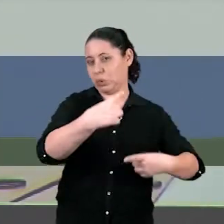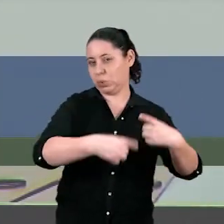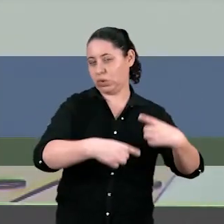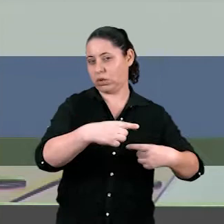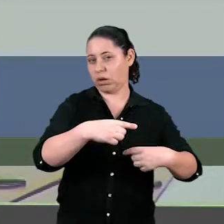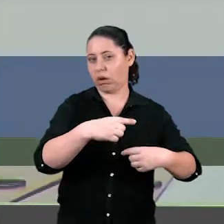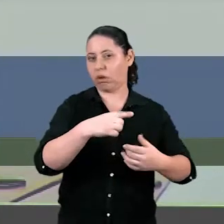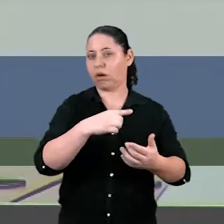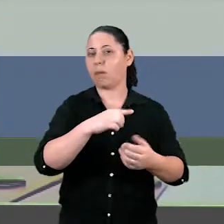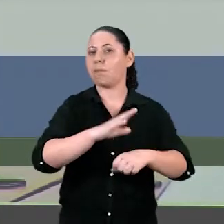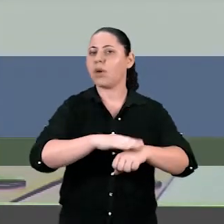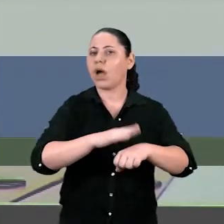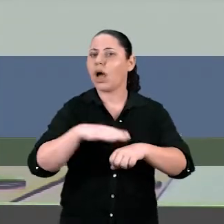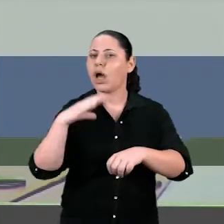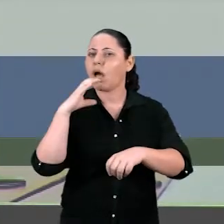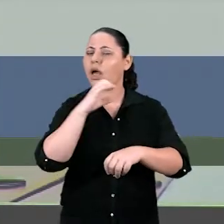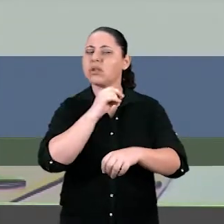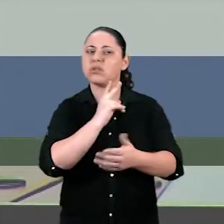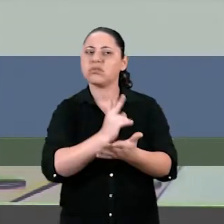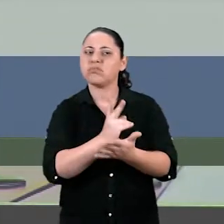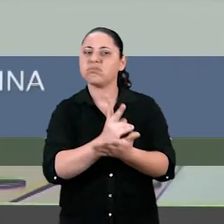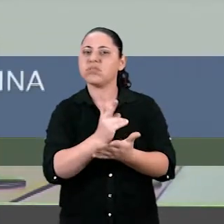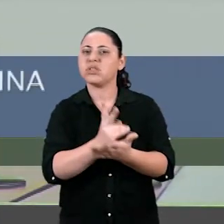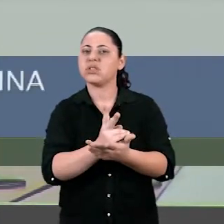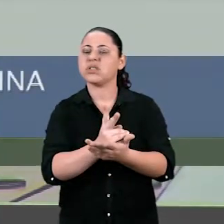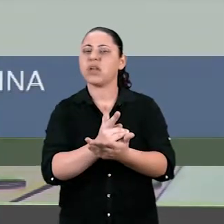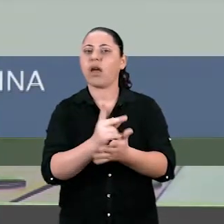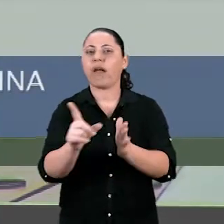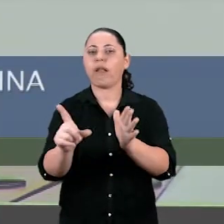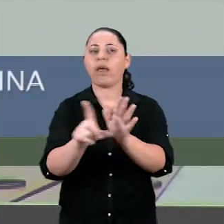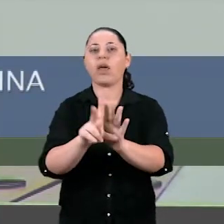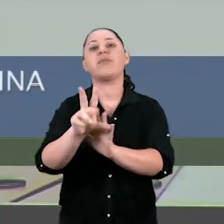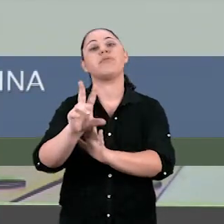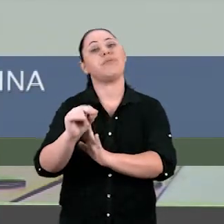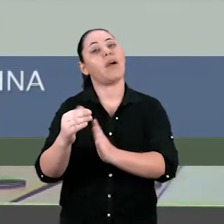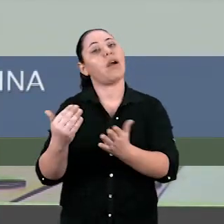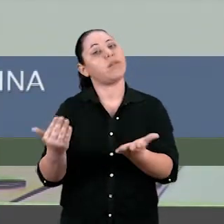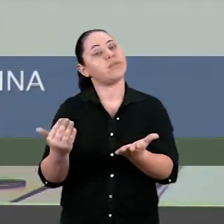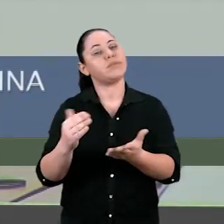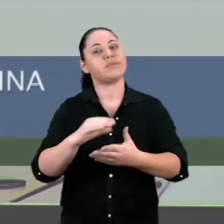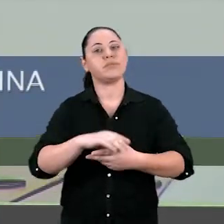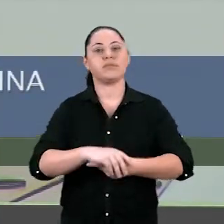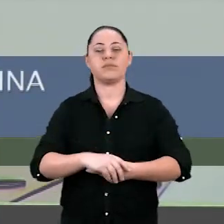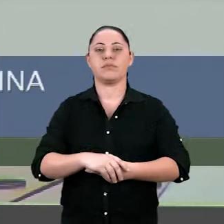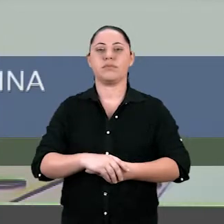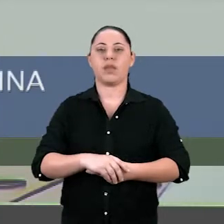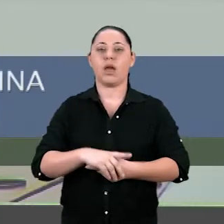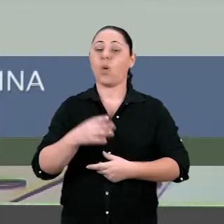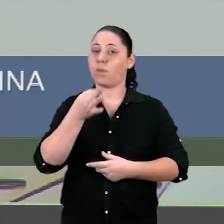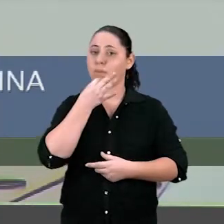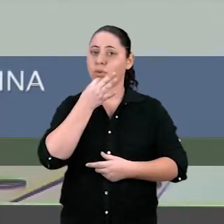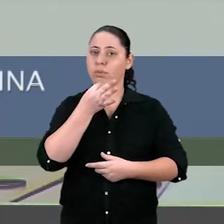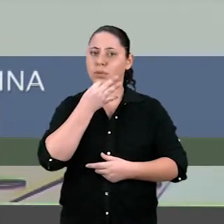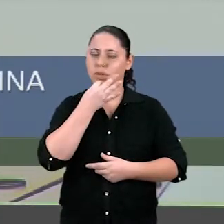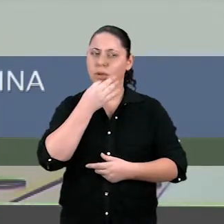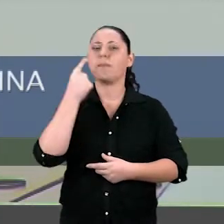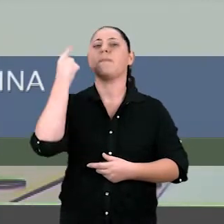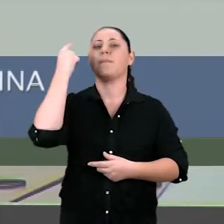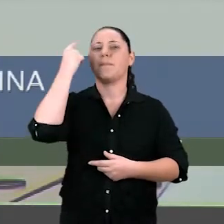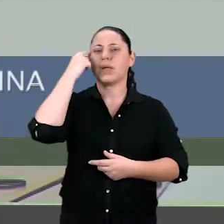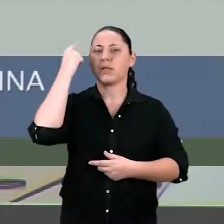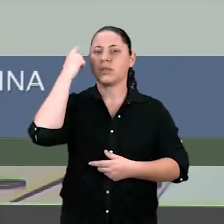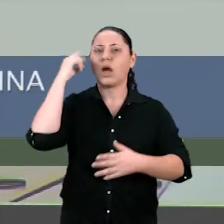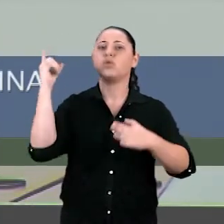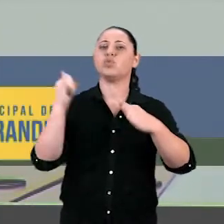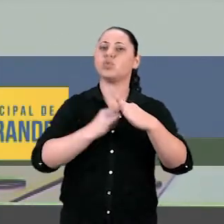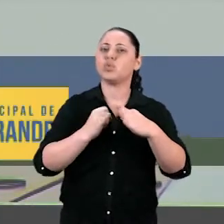da legitimidade democrática. Então, o que eu gostaria de propor aqui é que nós refletíssemos institucionalmente, não a partir de um governo